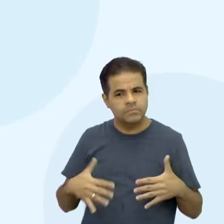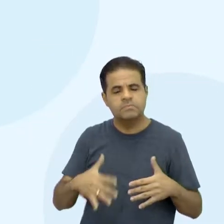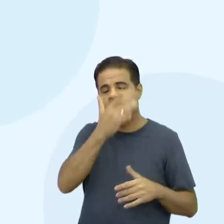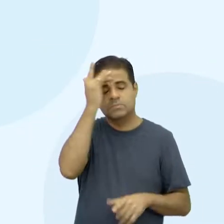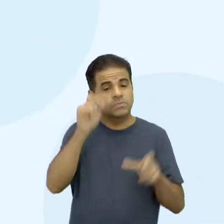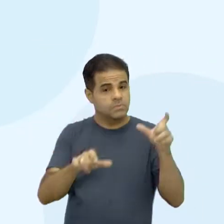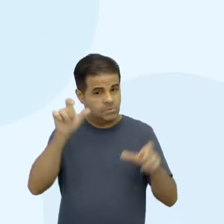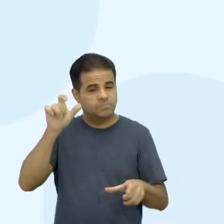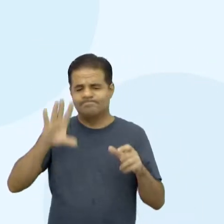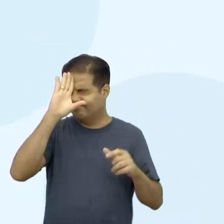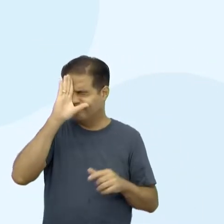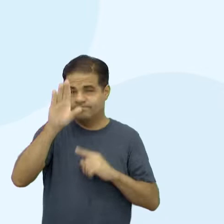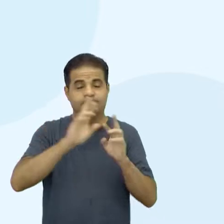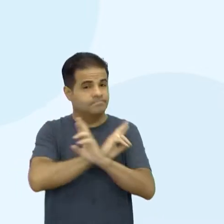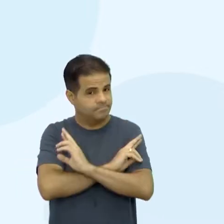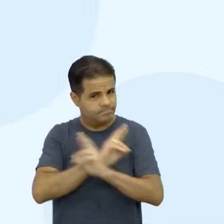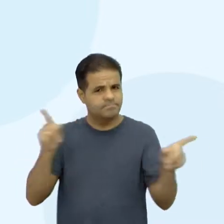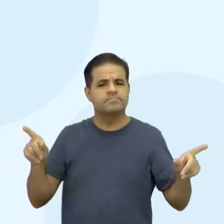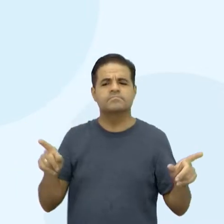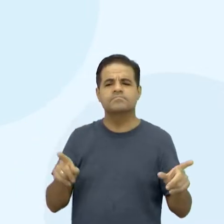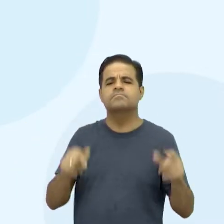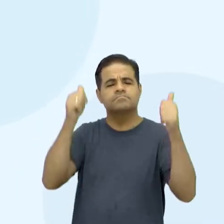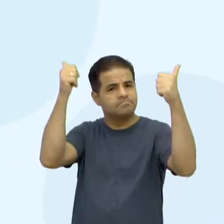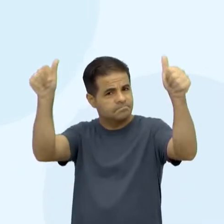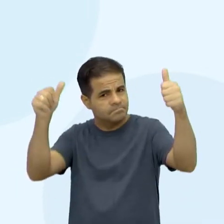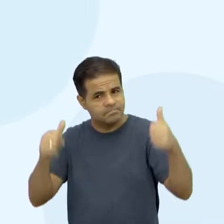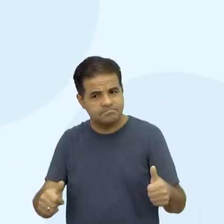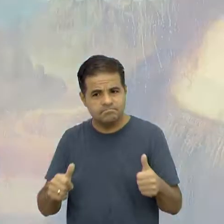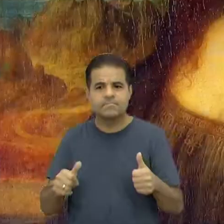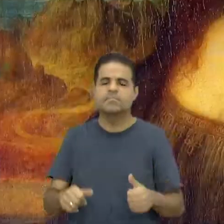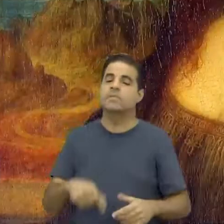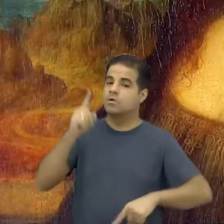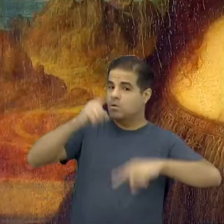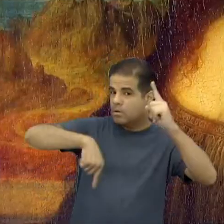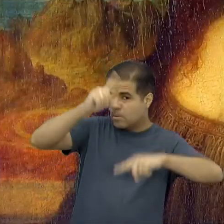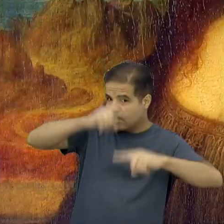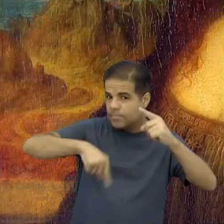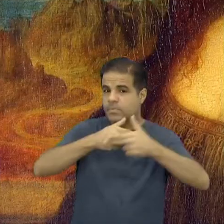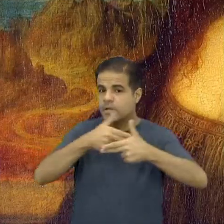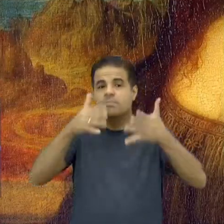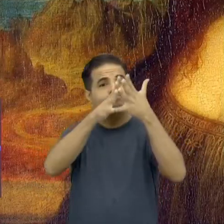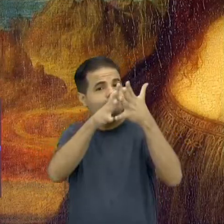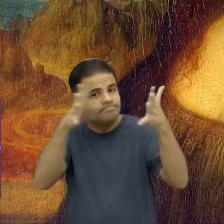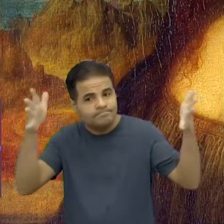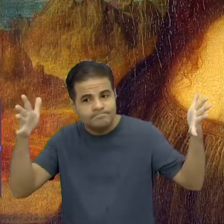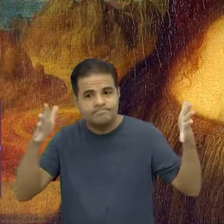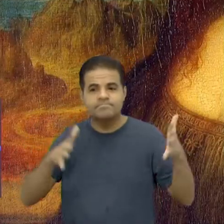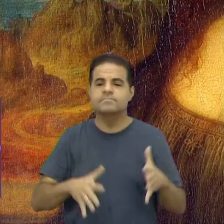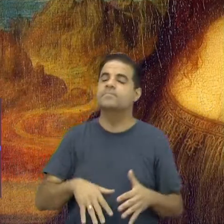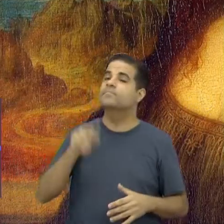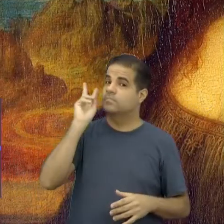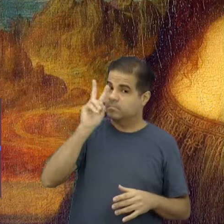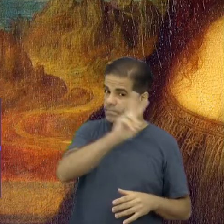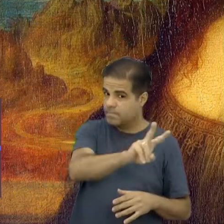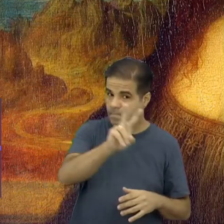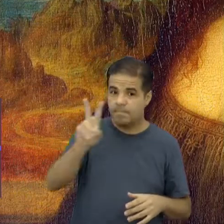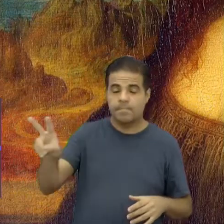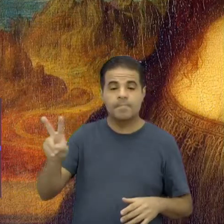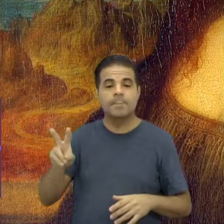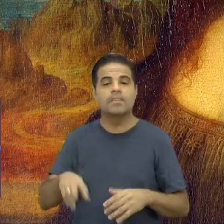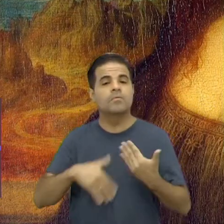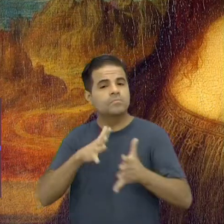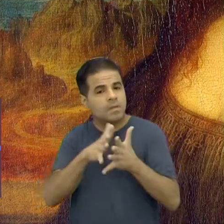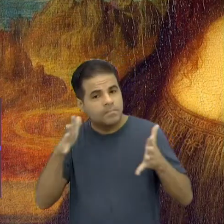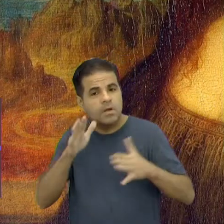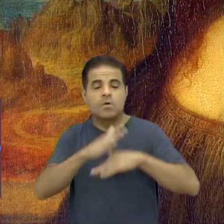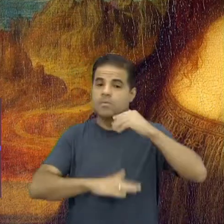pessoas. Essa é a principal diferença entre o pôster e o banner. Então, são os materiais e o tamanho. Então, de acordo com o tamanho